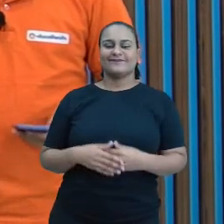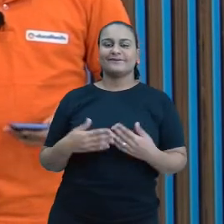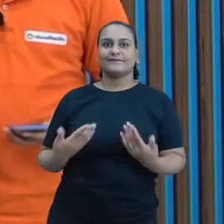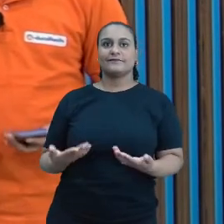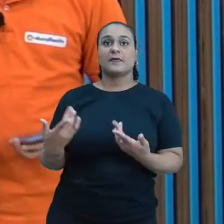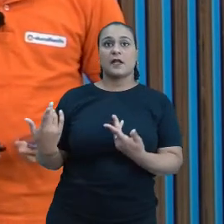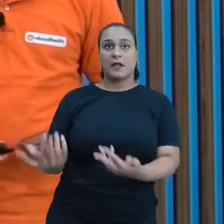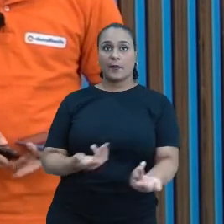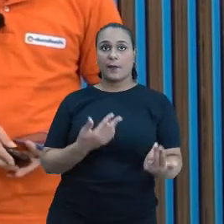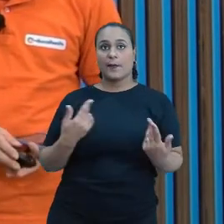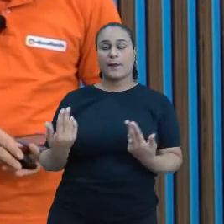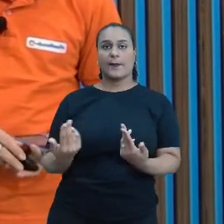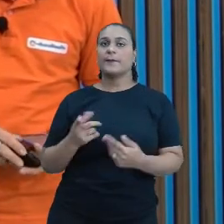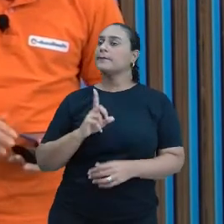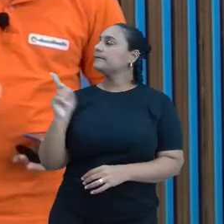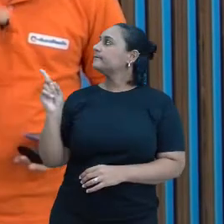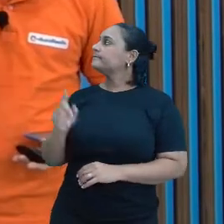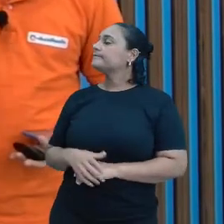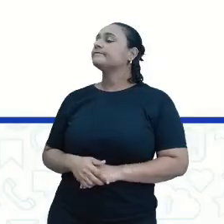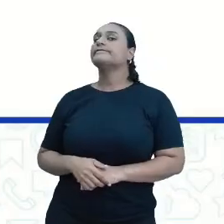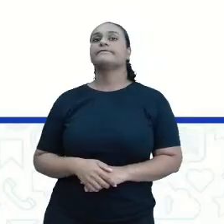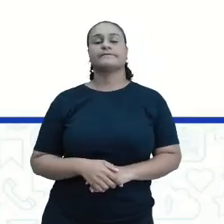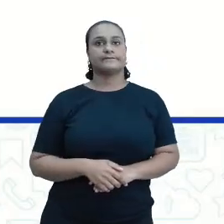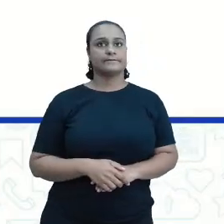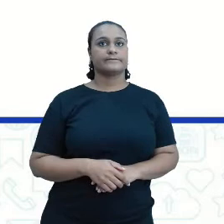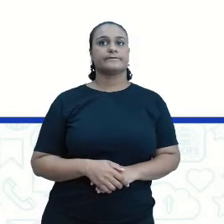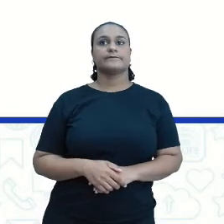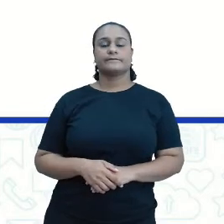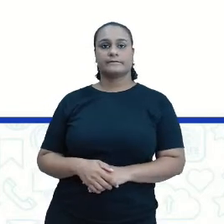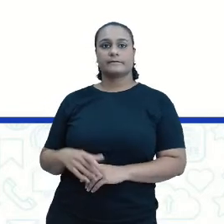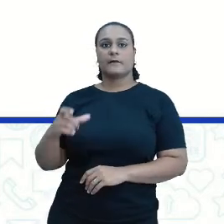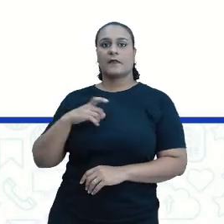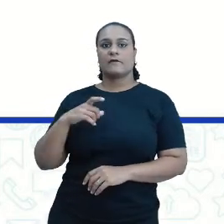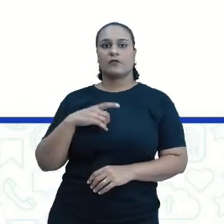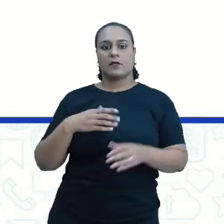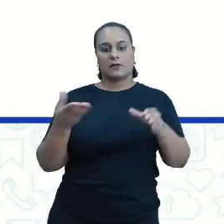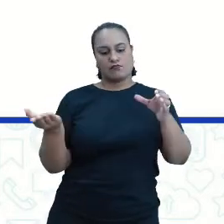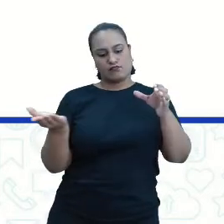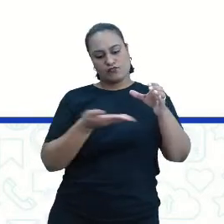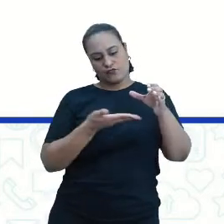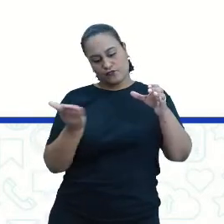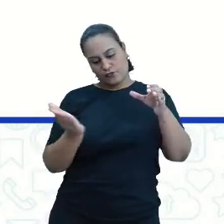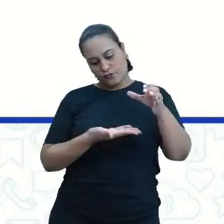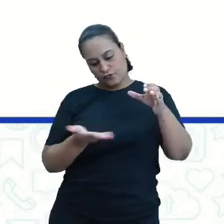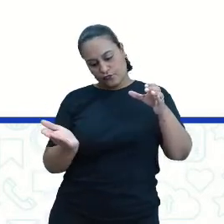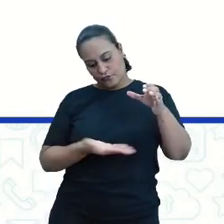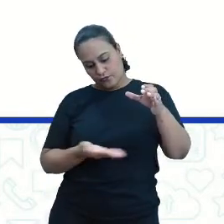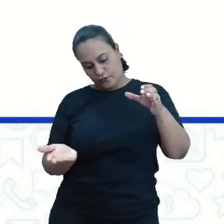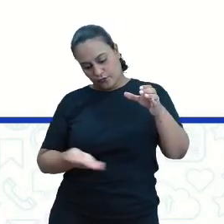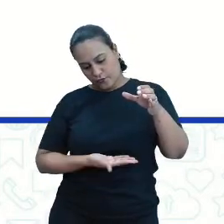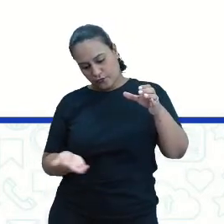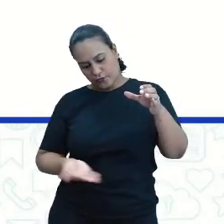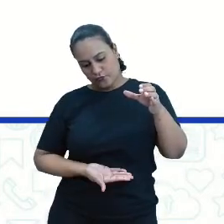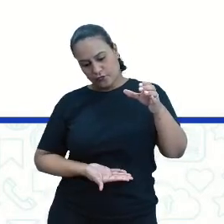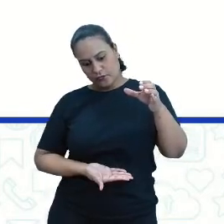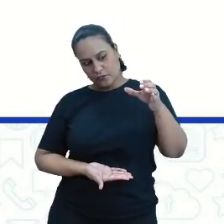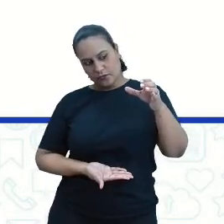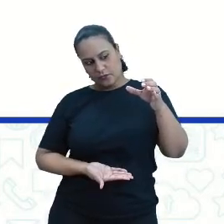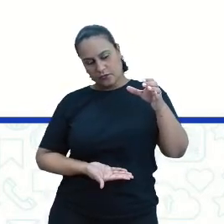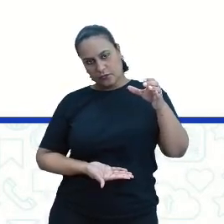a mesma coisa aí, né? Ou seja, eu vou compor fatiamentos de modo que todos esses fatiamentos